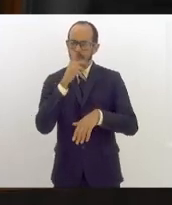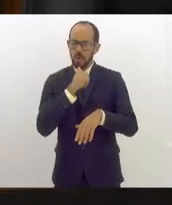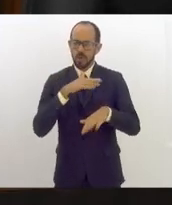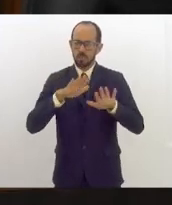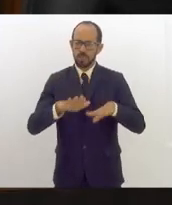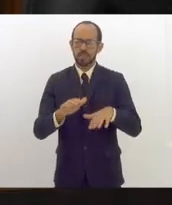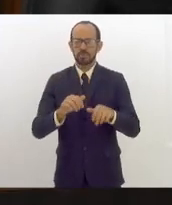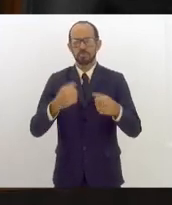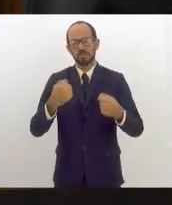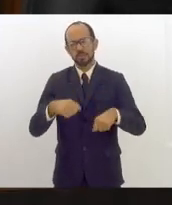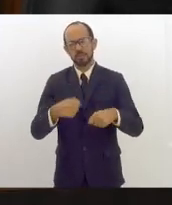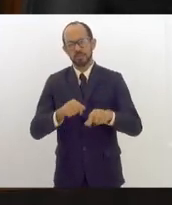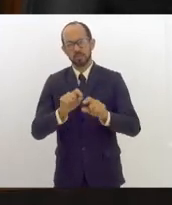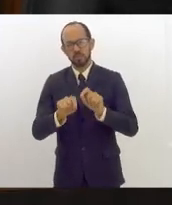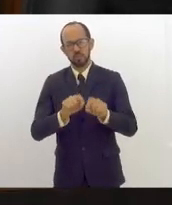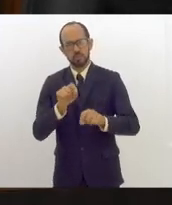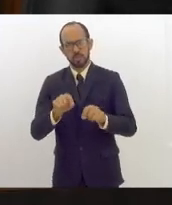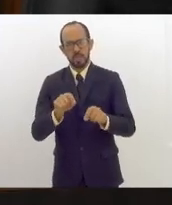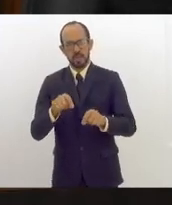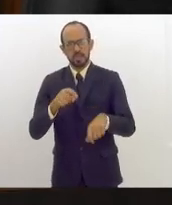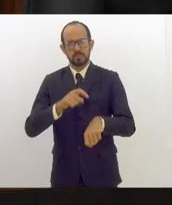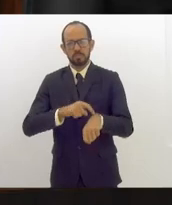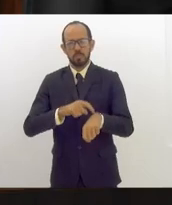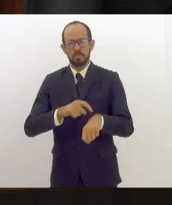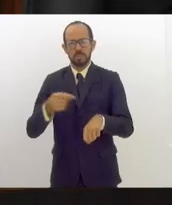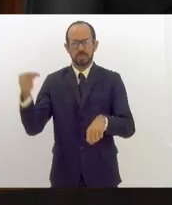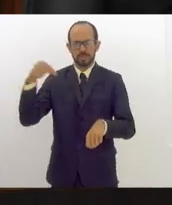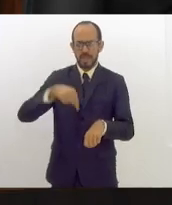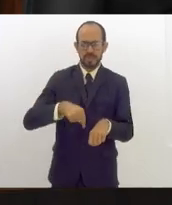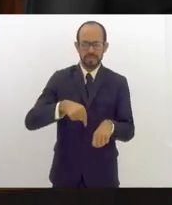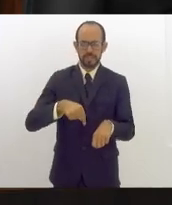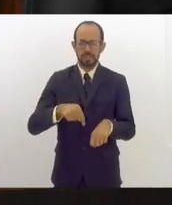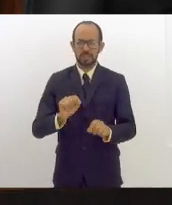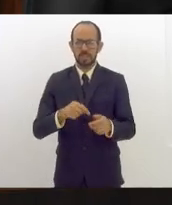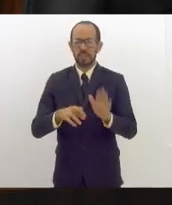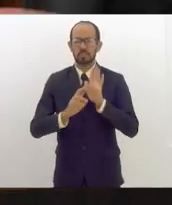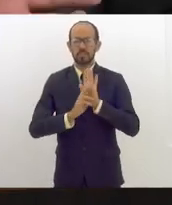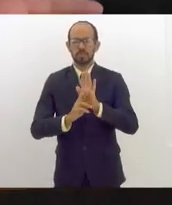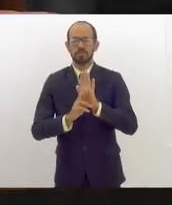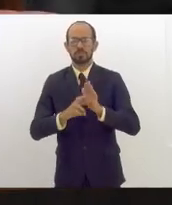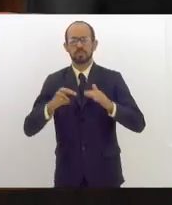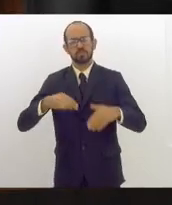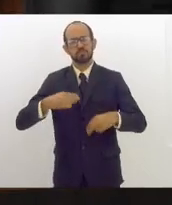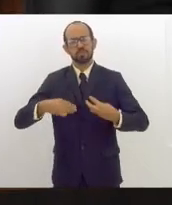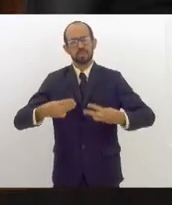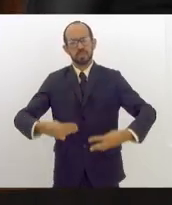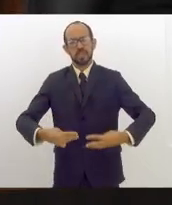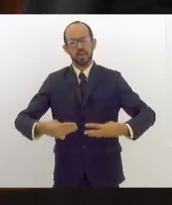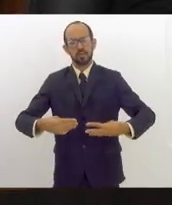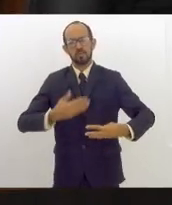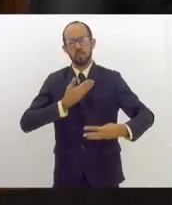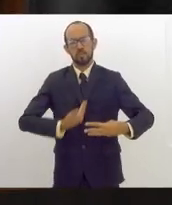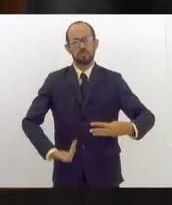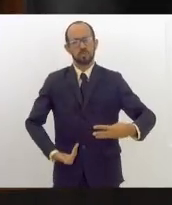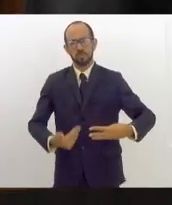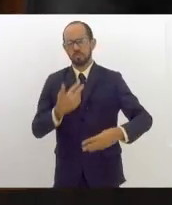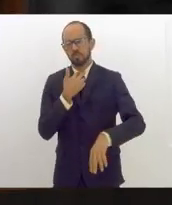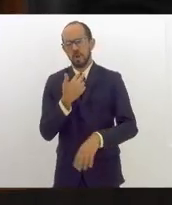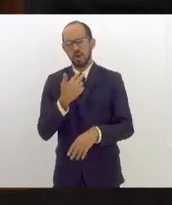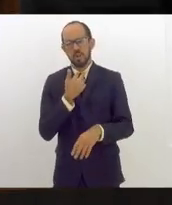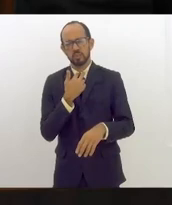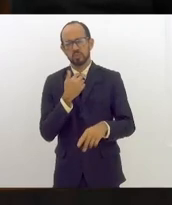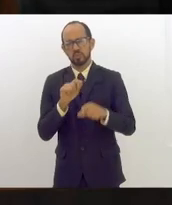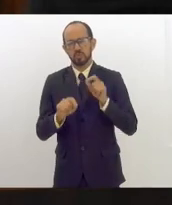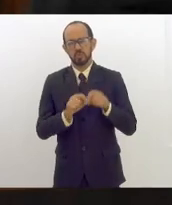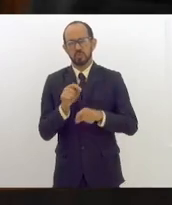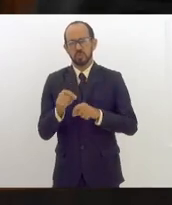a honra que a vida me deu estar aqui nessa data representando o Ministério Público eu não poderia me omitir de fazer aqui